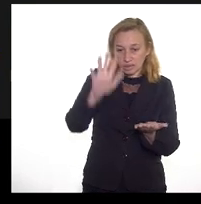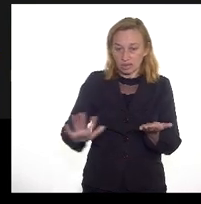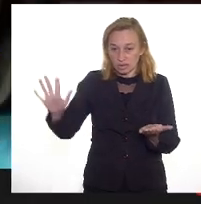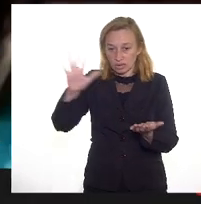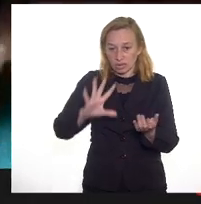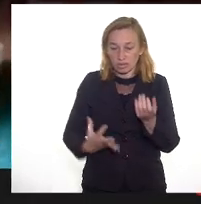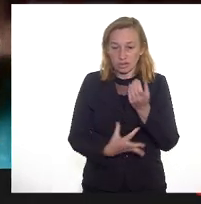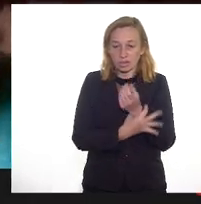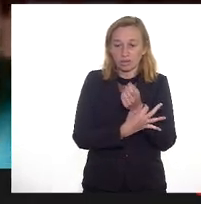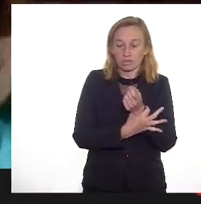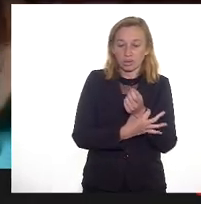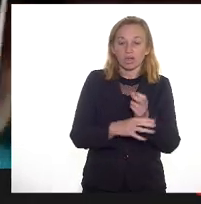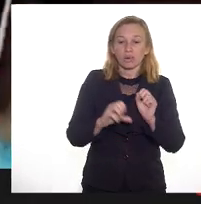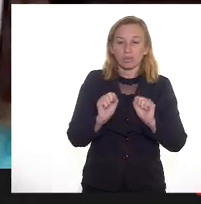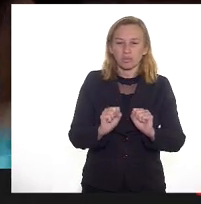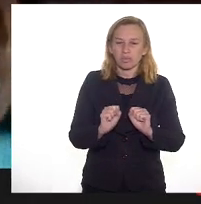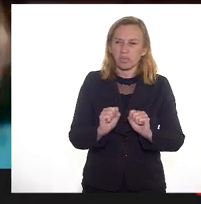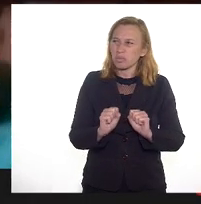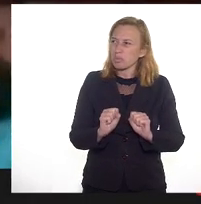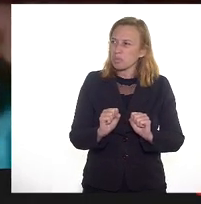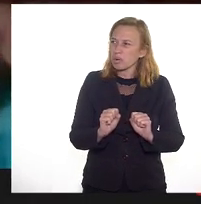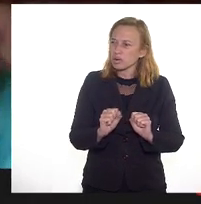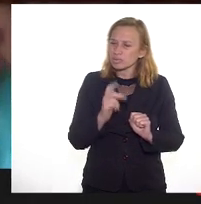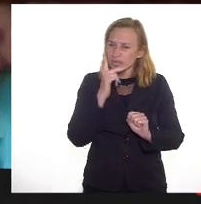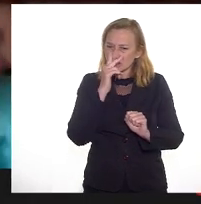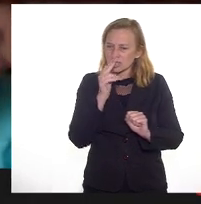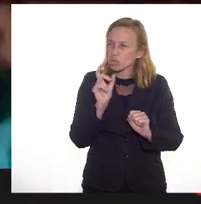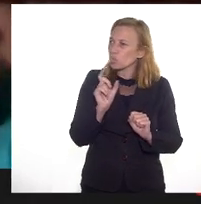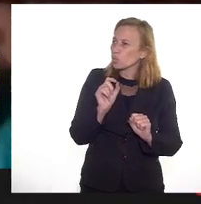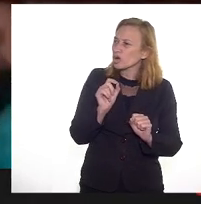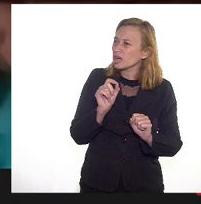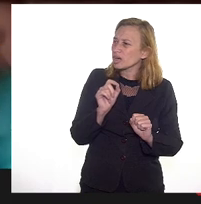segurança, pode parecer, mas o que tem isso a ver? Tem